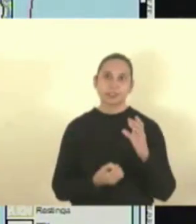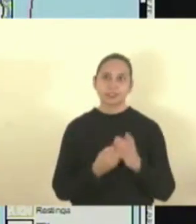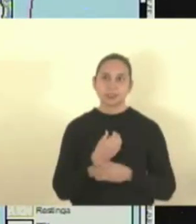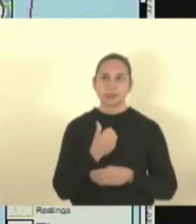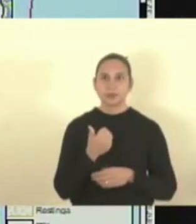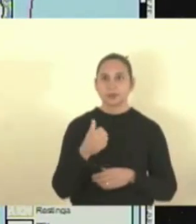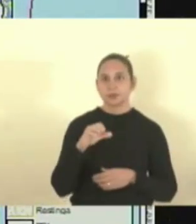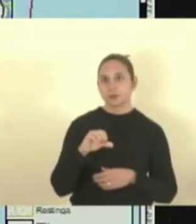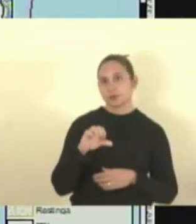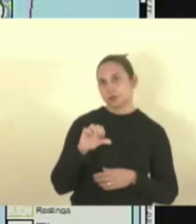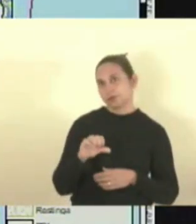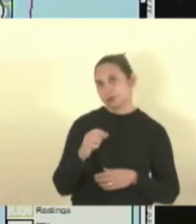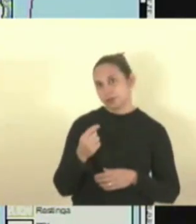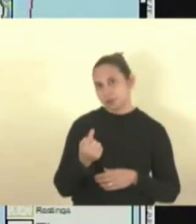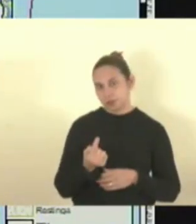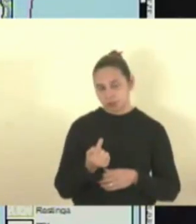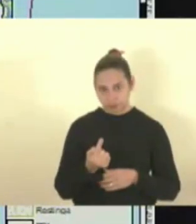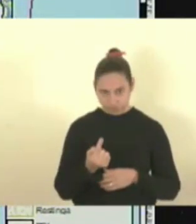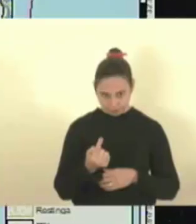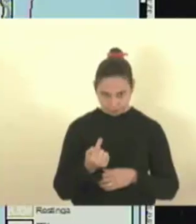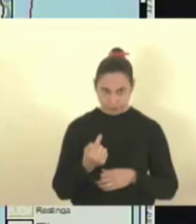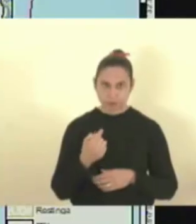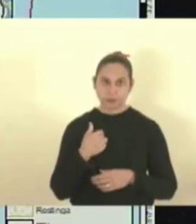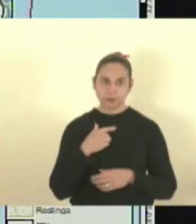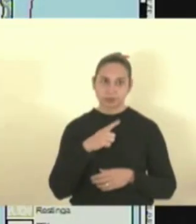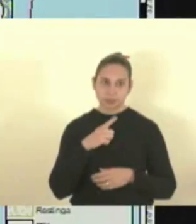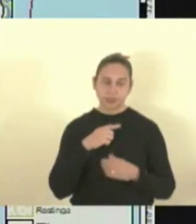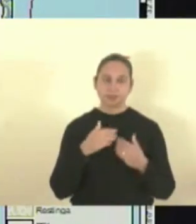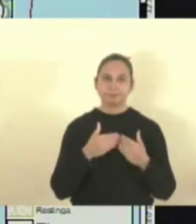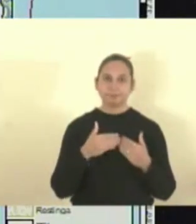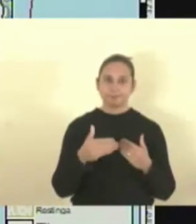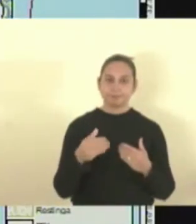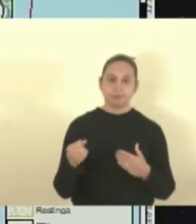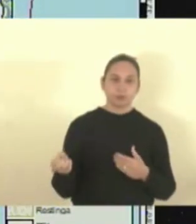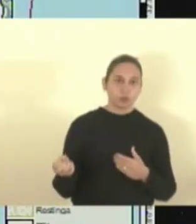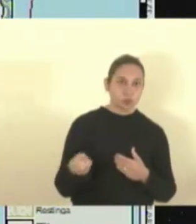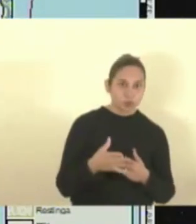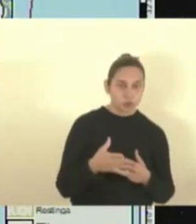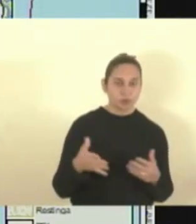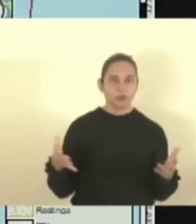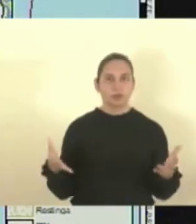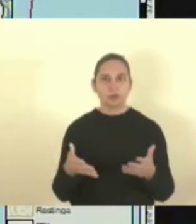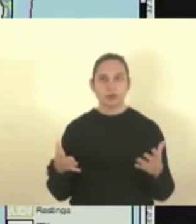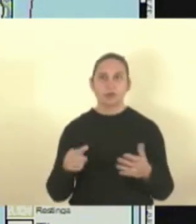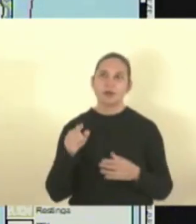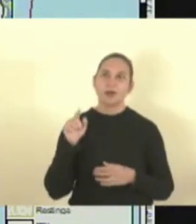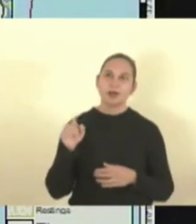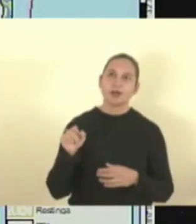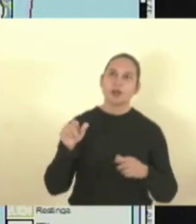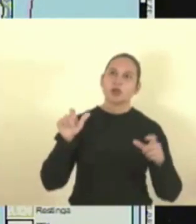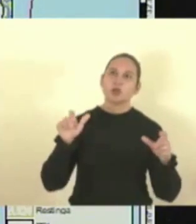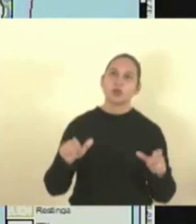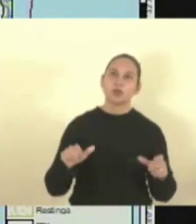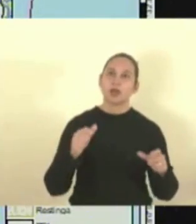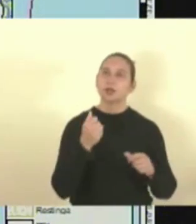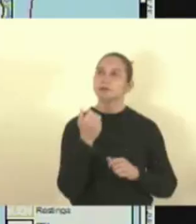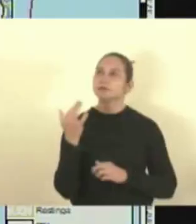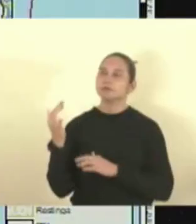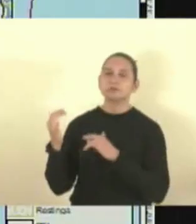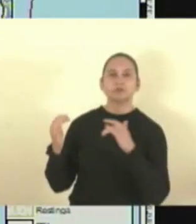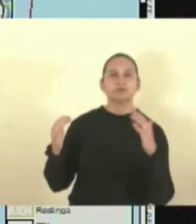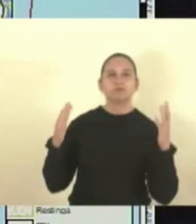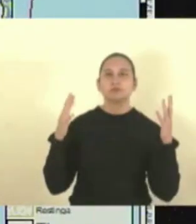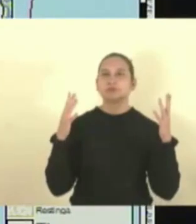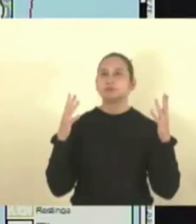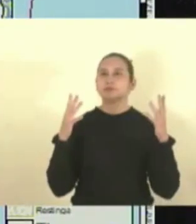o Nicolete ressaltou, ou seja, bastante recente a criação da unidade, né? É um ecossistema que envolve, uma paisagem